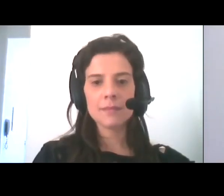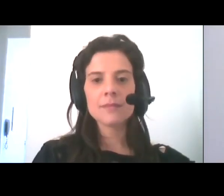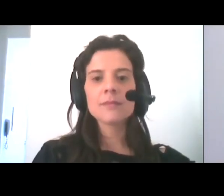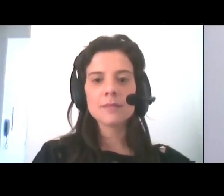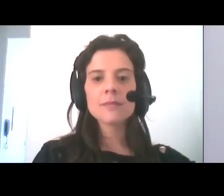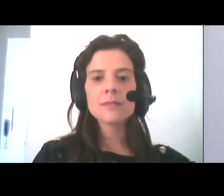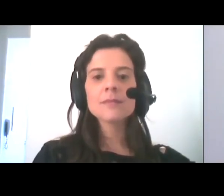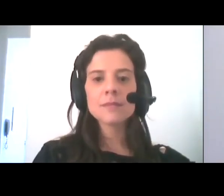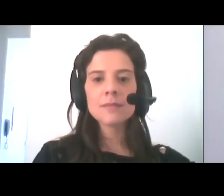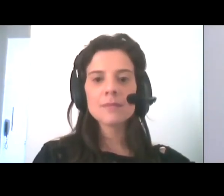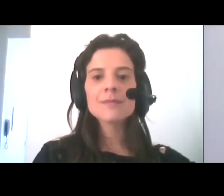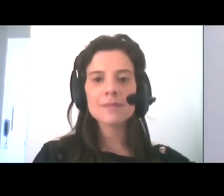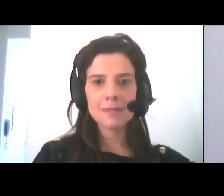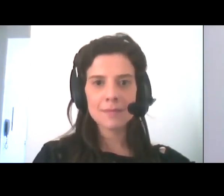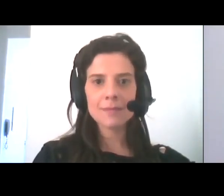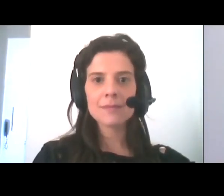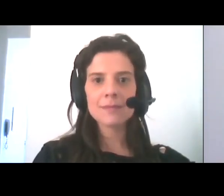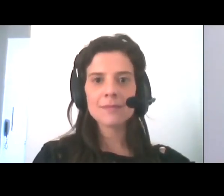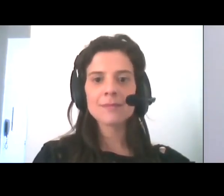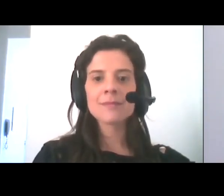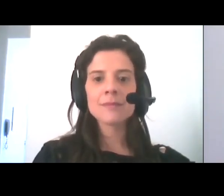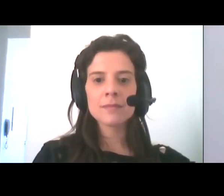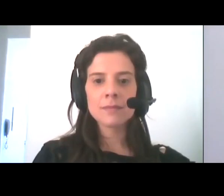contribuir para a equipe, para deixar e ser exemplo.